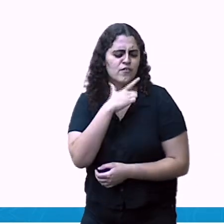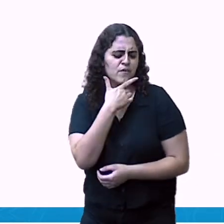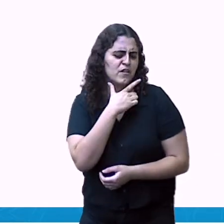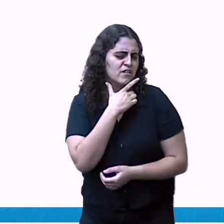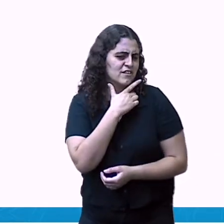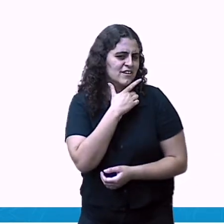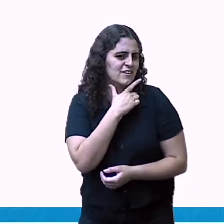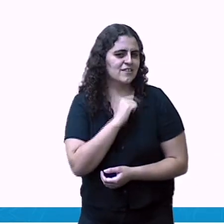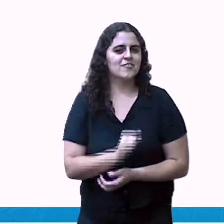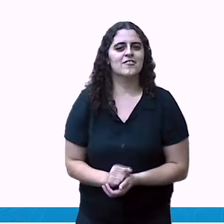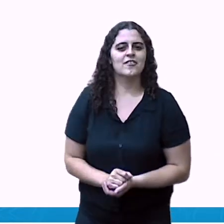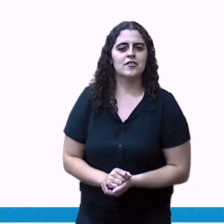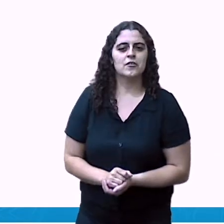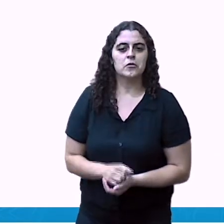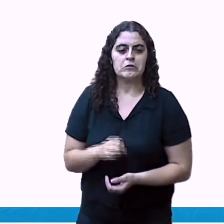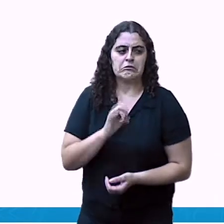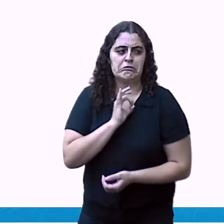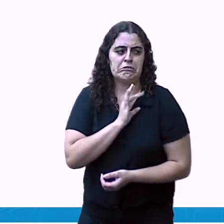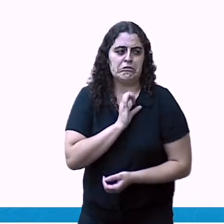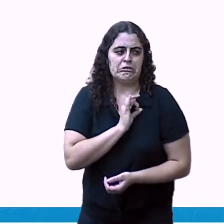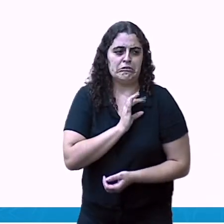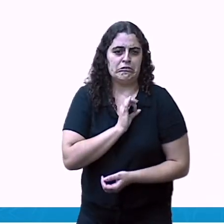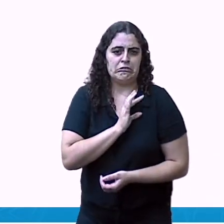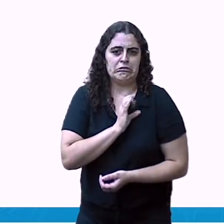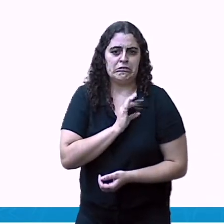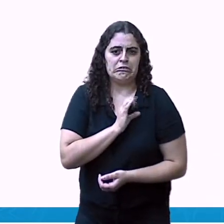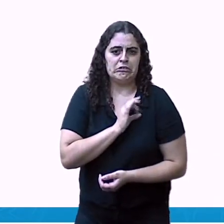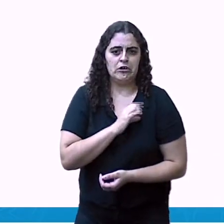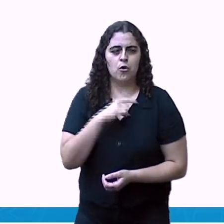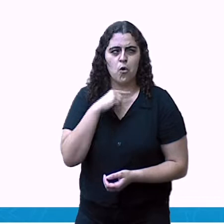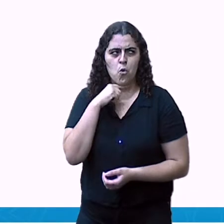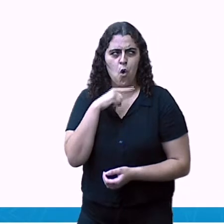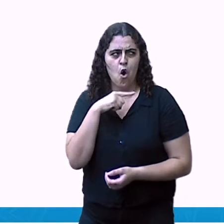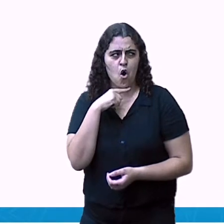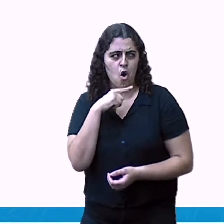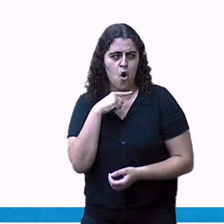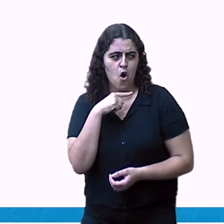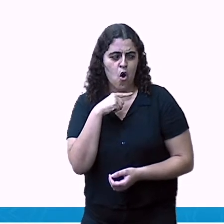Feliz, medo, dúvida,